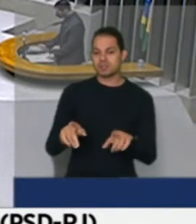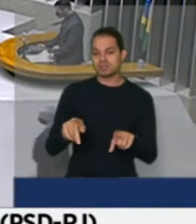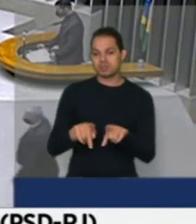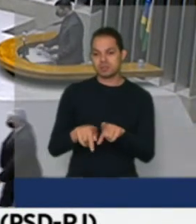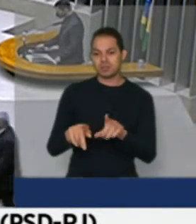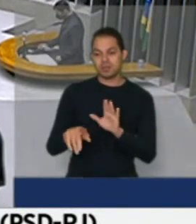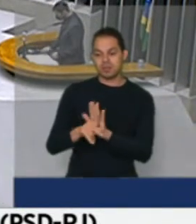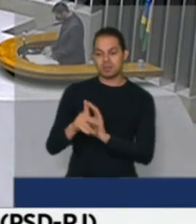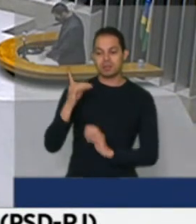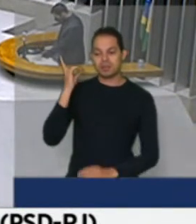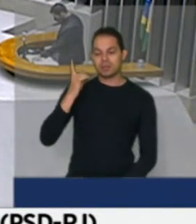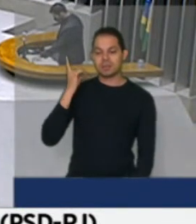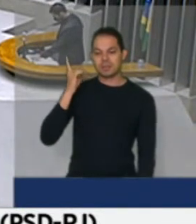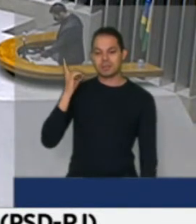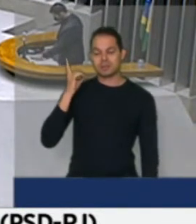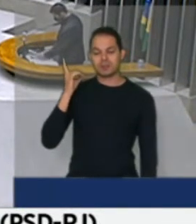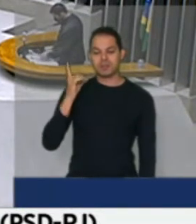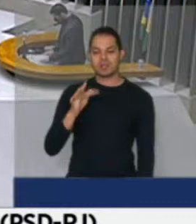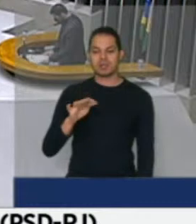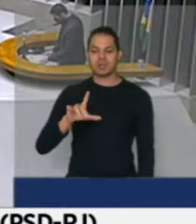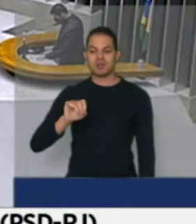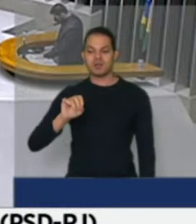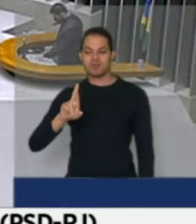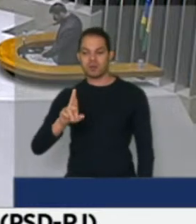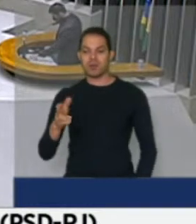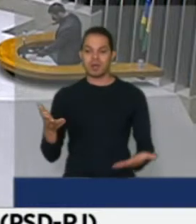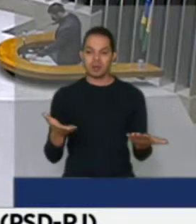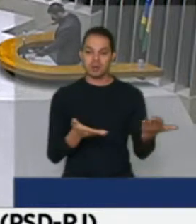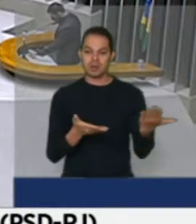deputado Alexandre Leite, do Democratas de São Paulo.